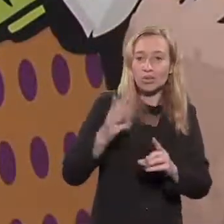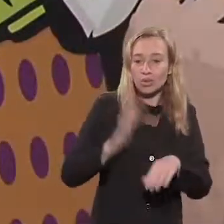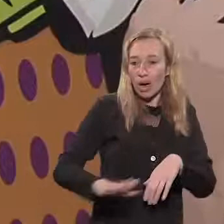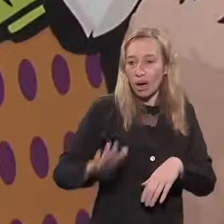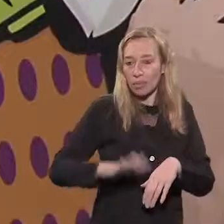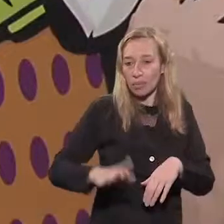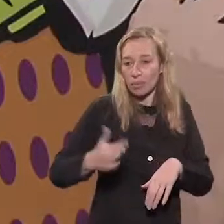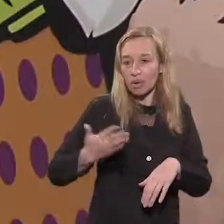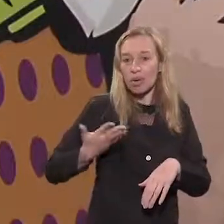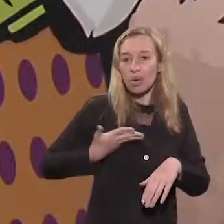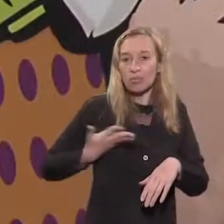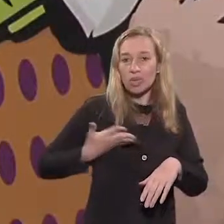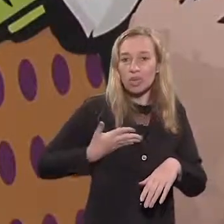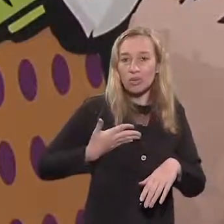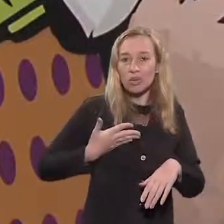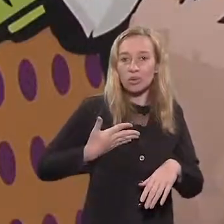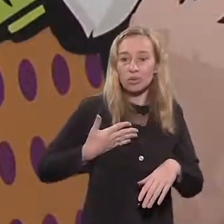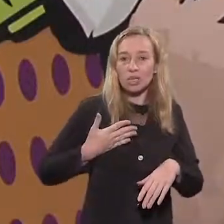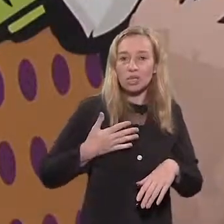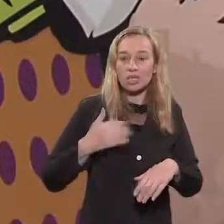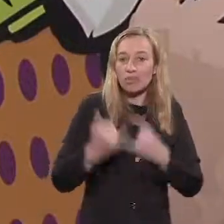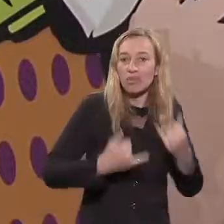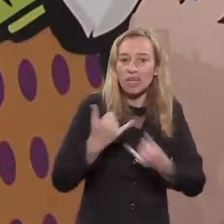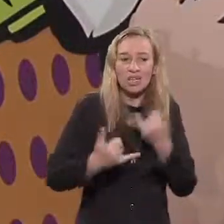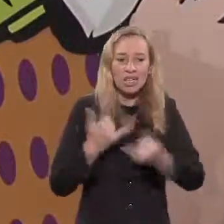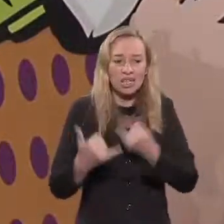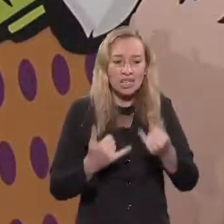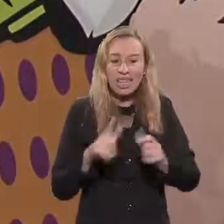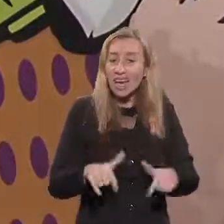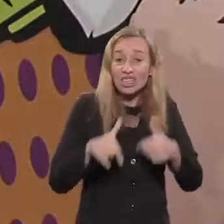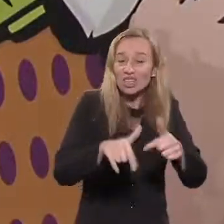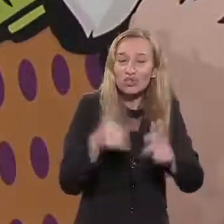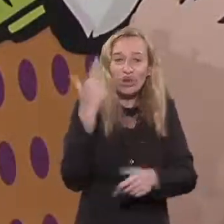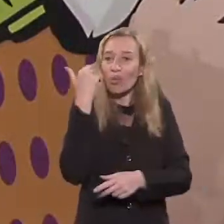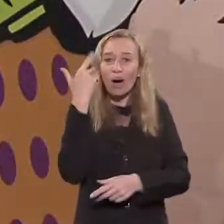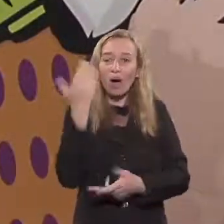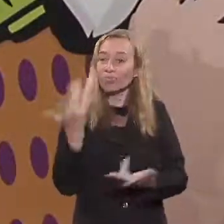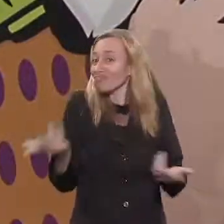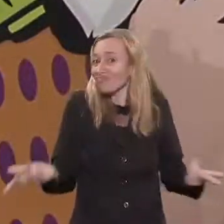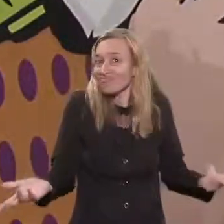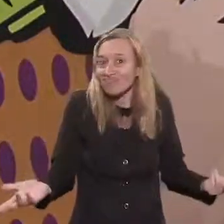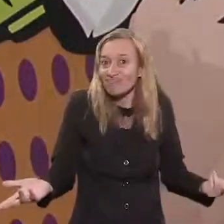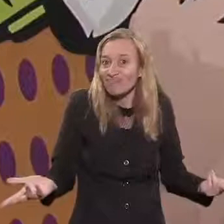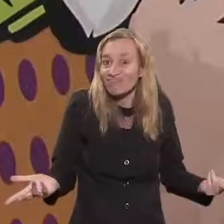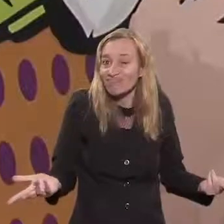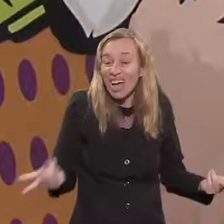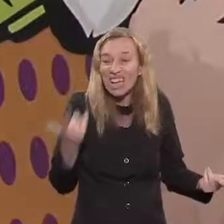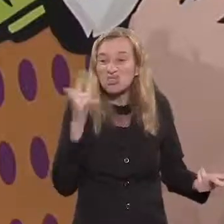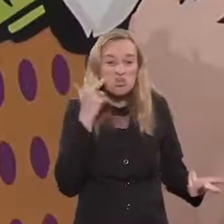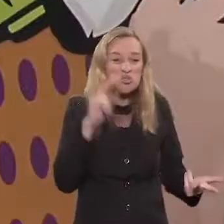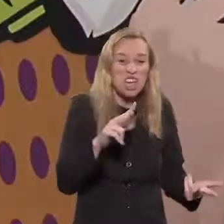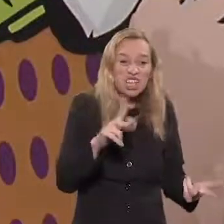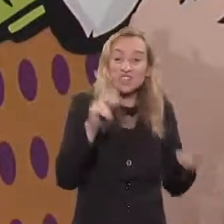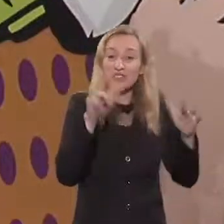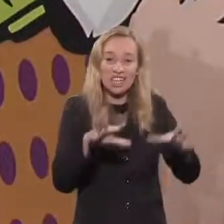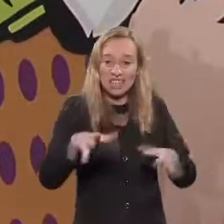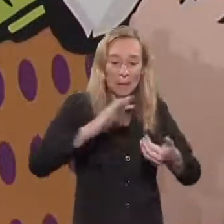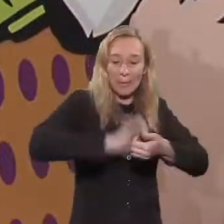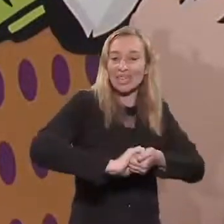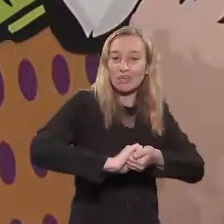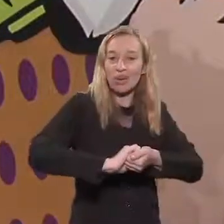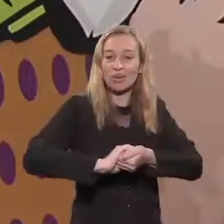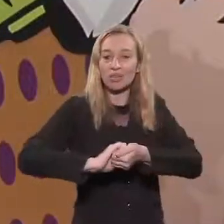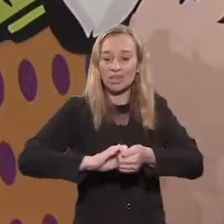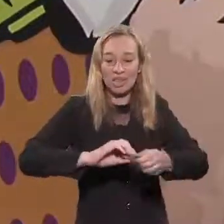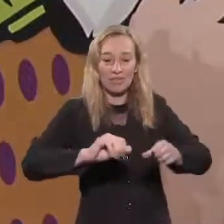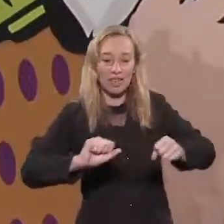ontem encontramos um coleguinha que era autista, estava no parquinho, e a maneira dela agir é o que deveria ser normal, assim. Ela não vê